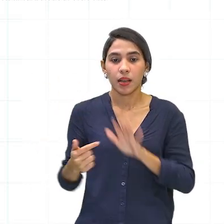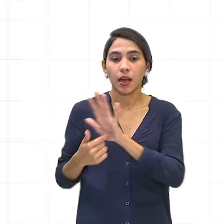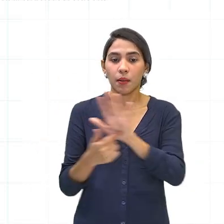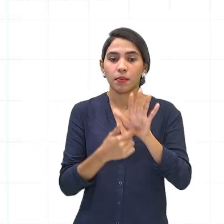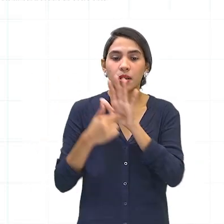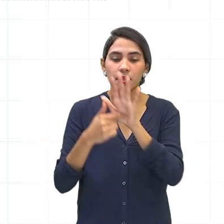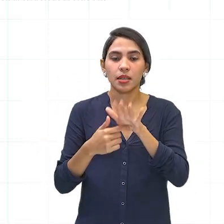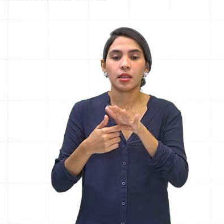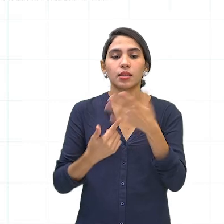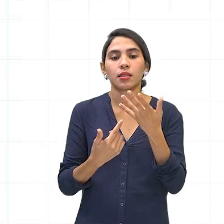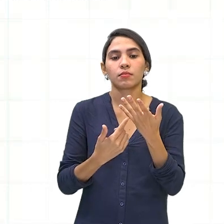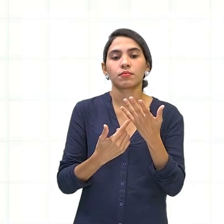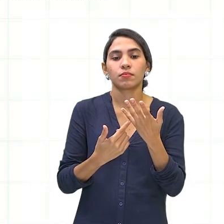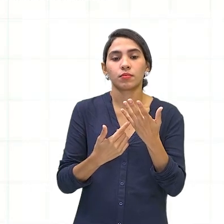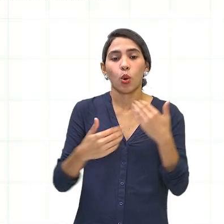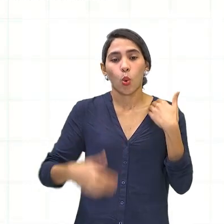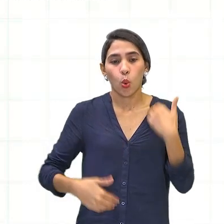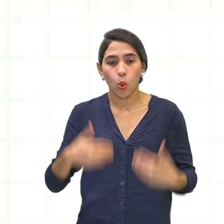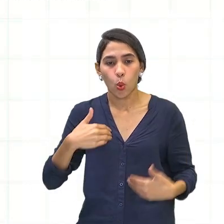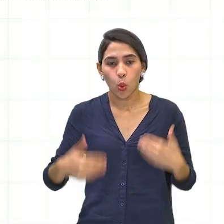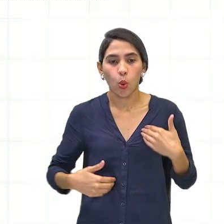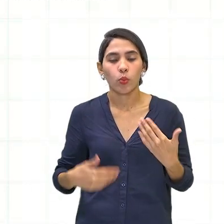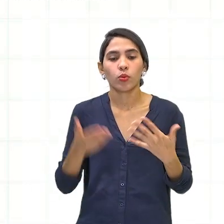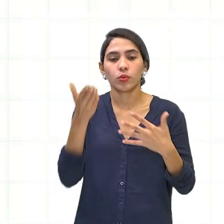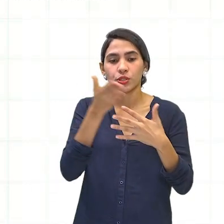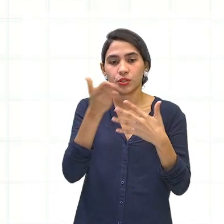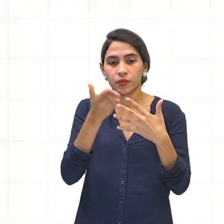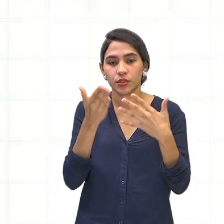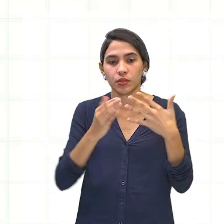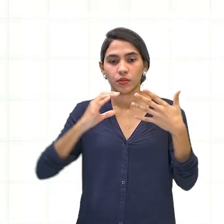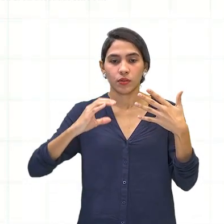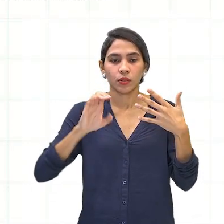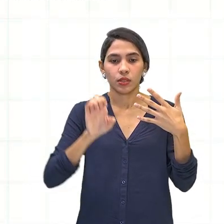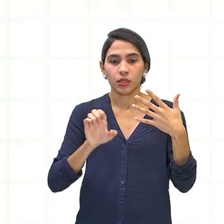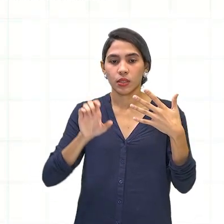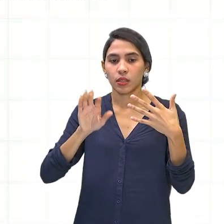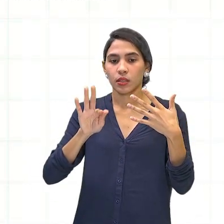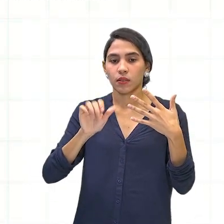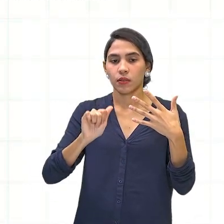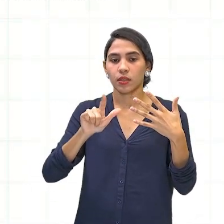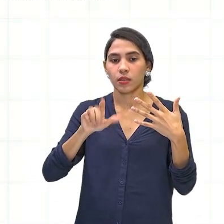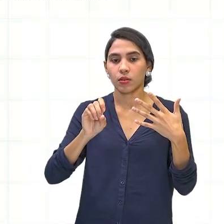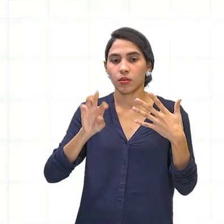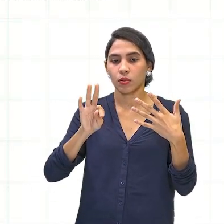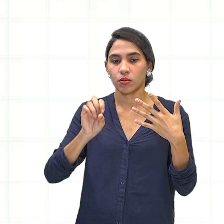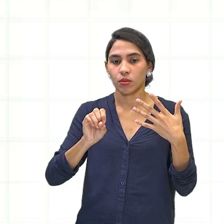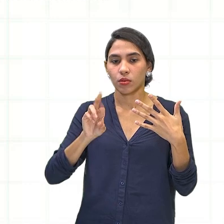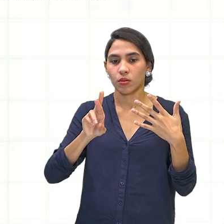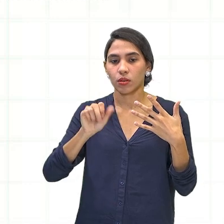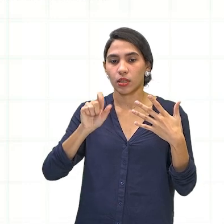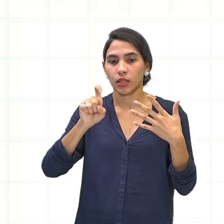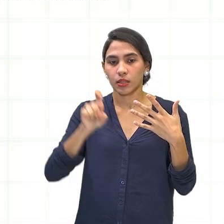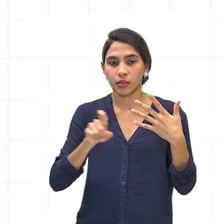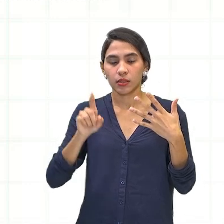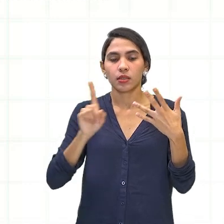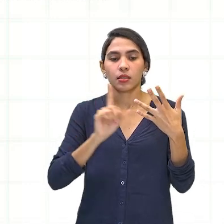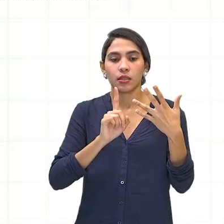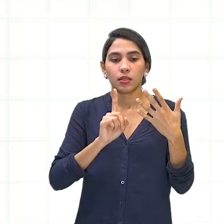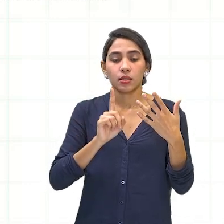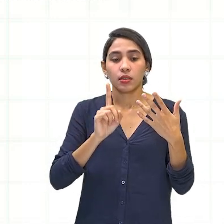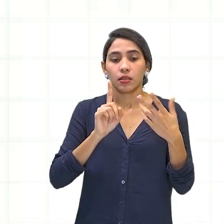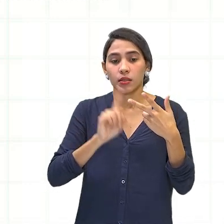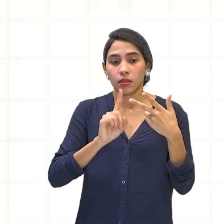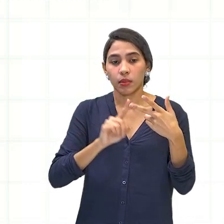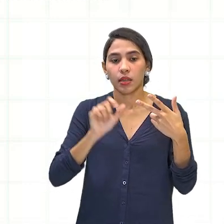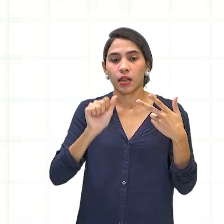corpo dividido em cefalotórax, olha aí, cefalotórax e abdômen, né? São 2 divisões corporais apenas.